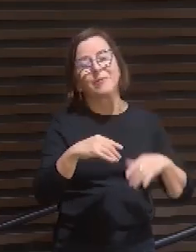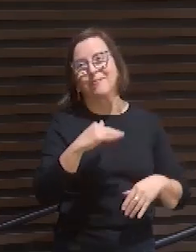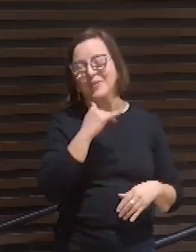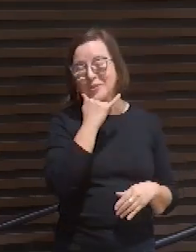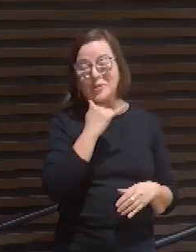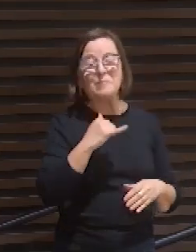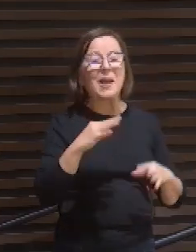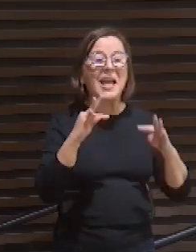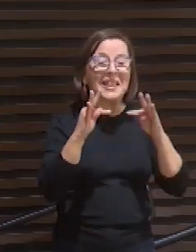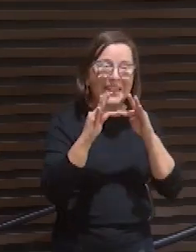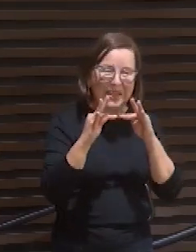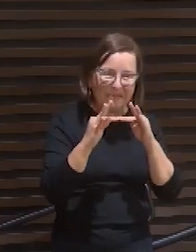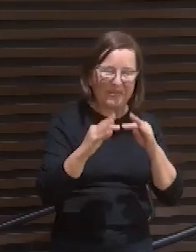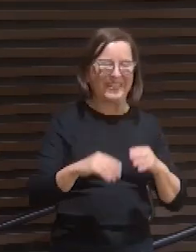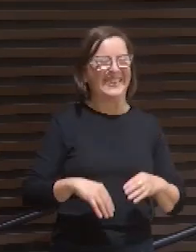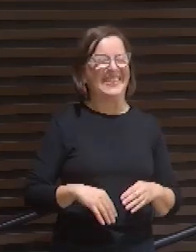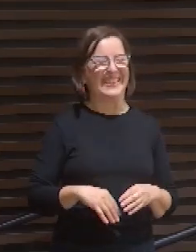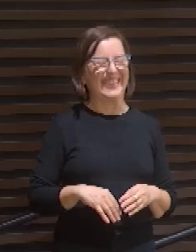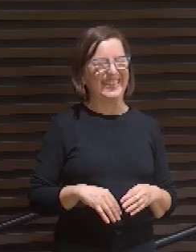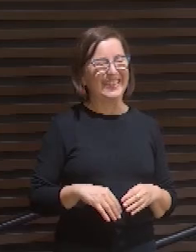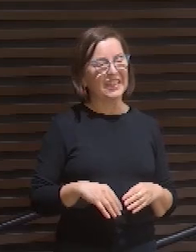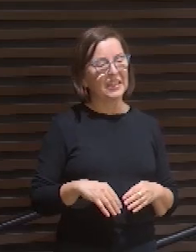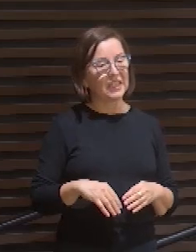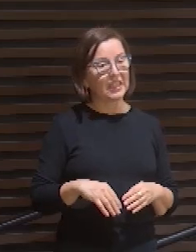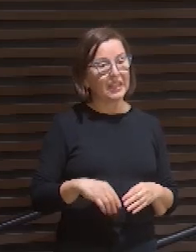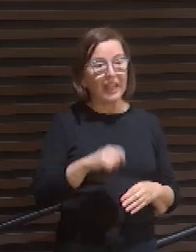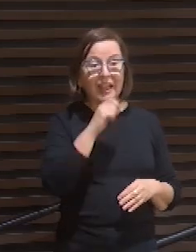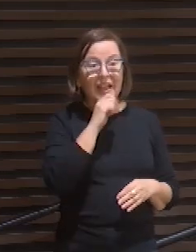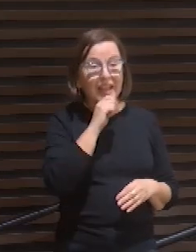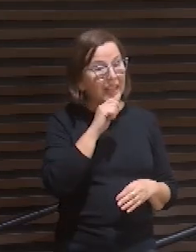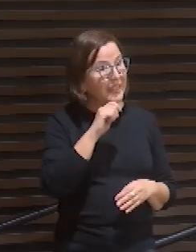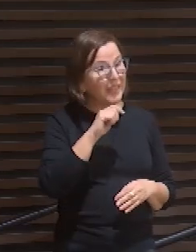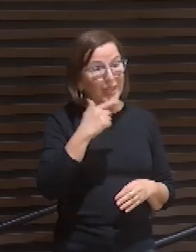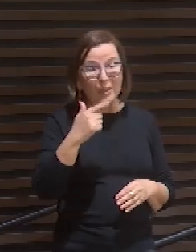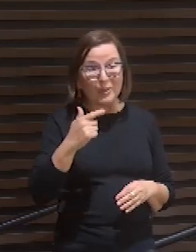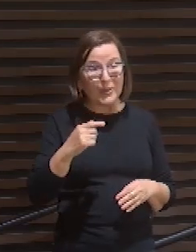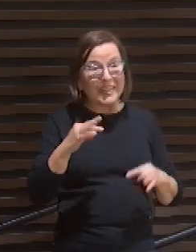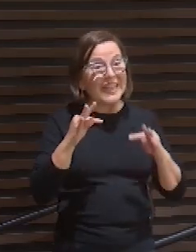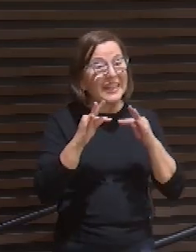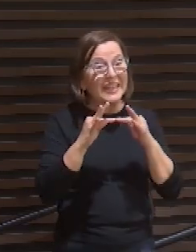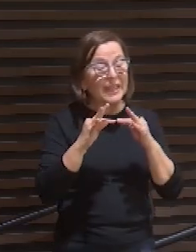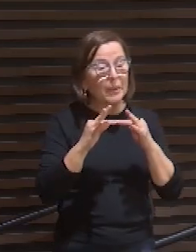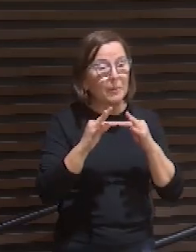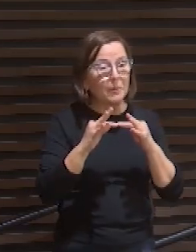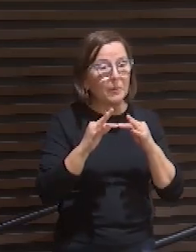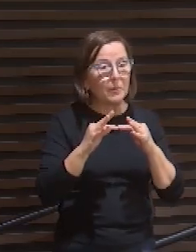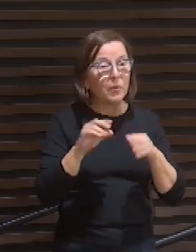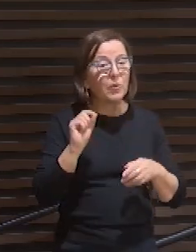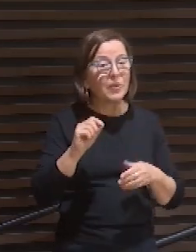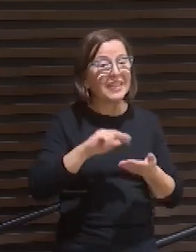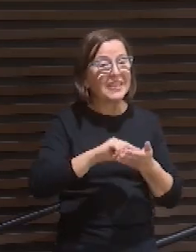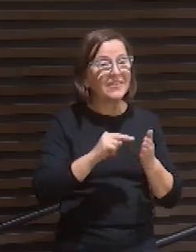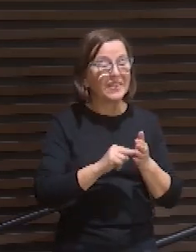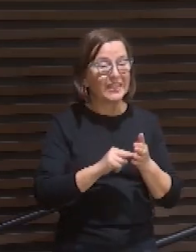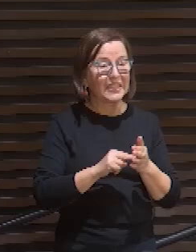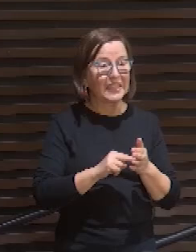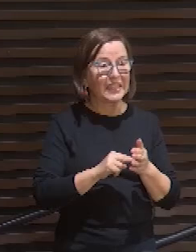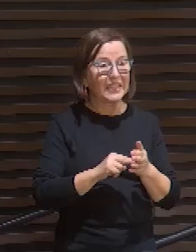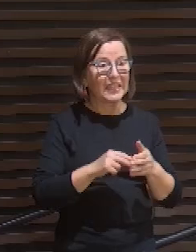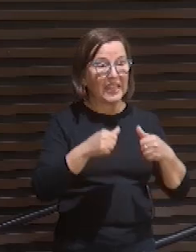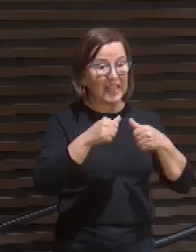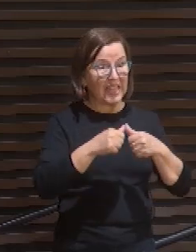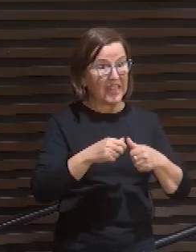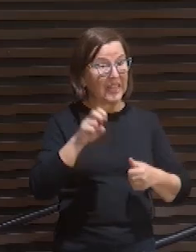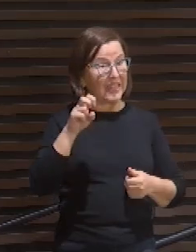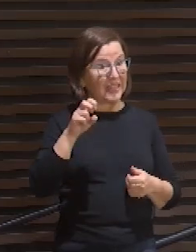Ainda não tem templo. O que isso significa, essas 5 novilhas vermelhas,